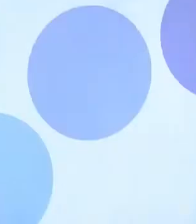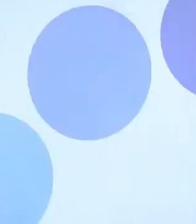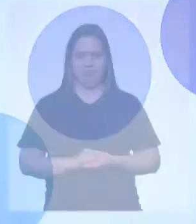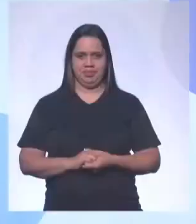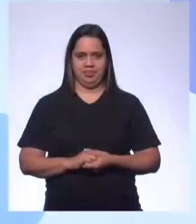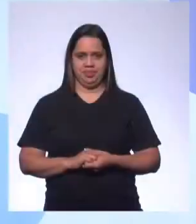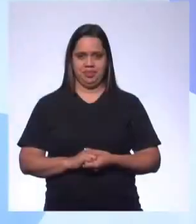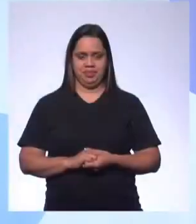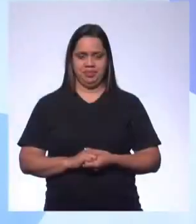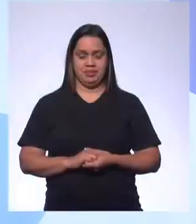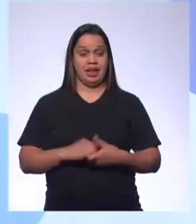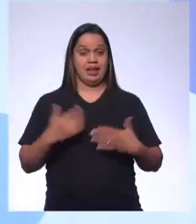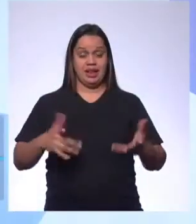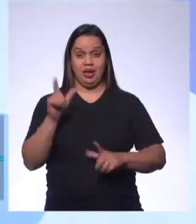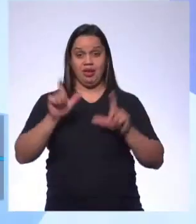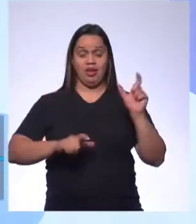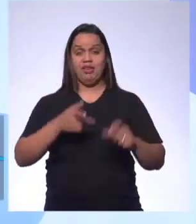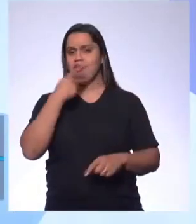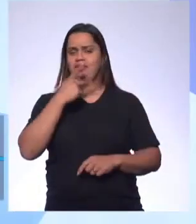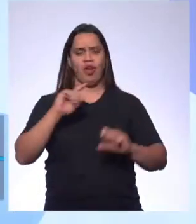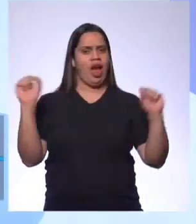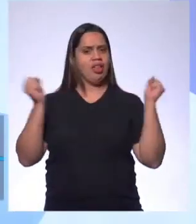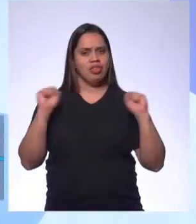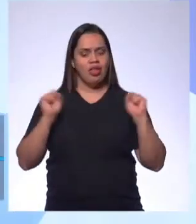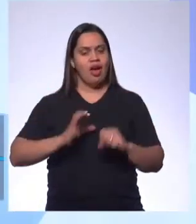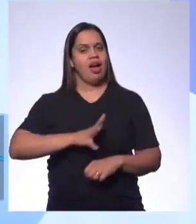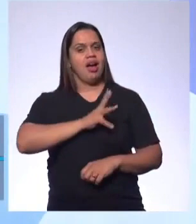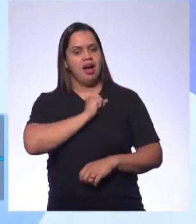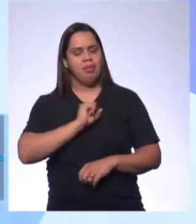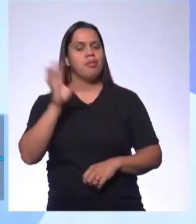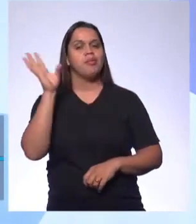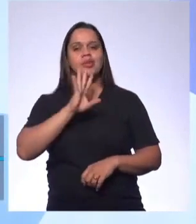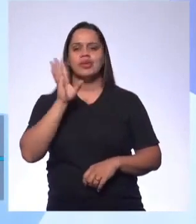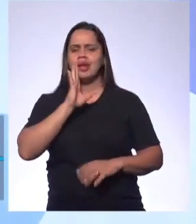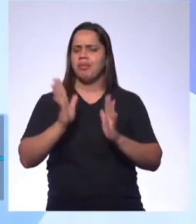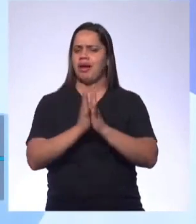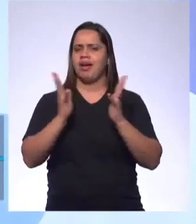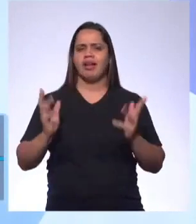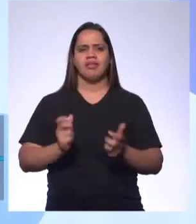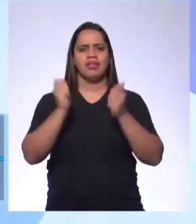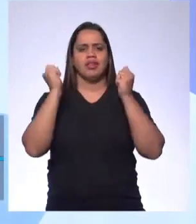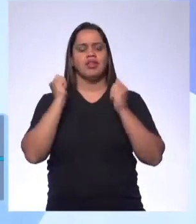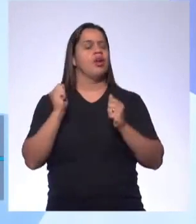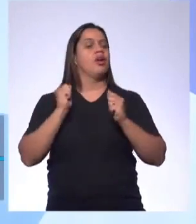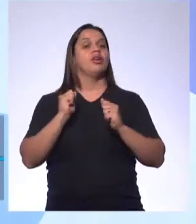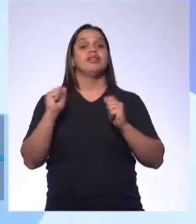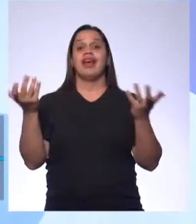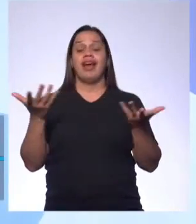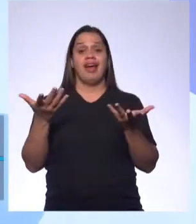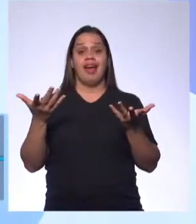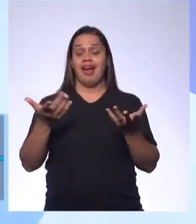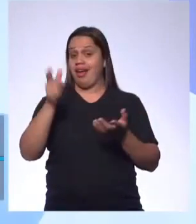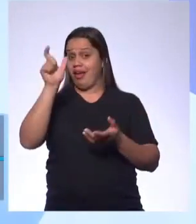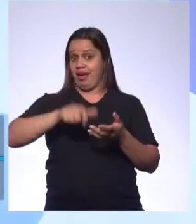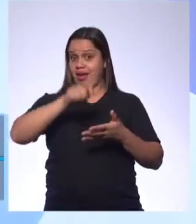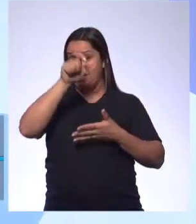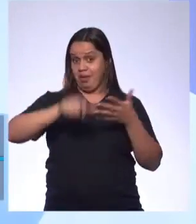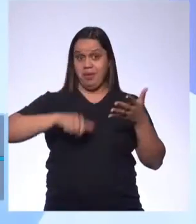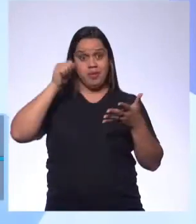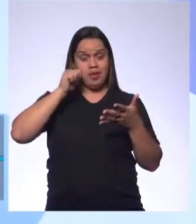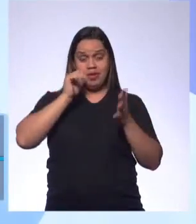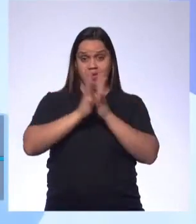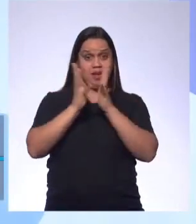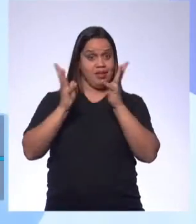O pessoal falando que adora, que ama, que ela é muito legal, maravilhosa, uma escritora fantástica, é o que diz o professor, a